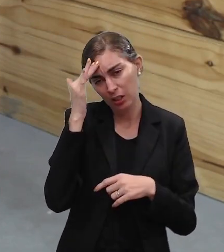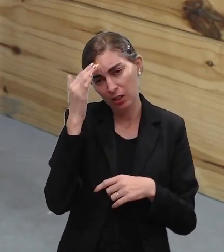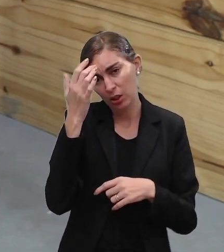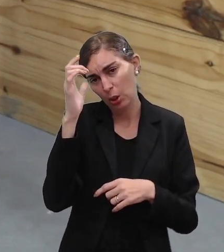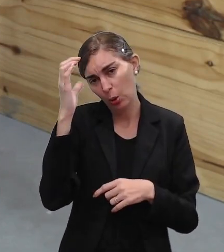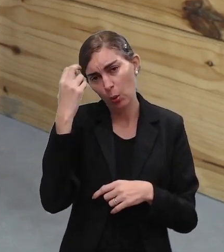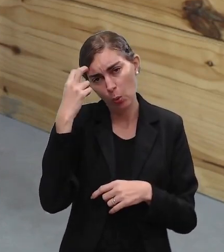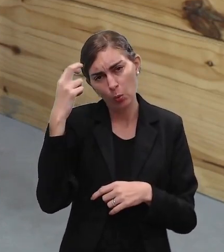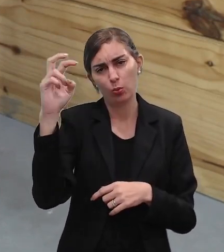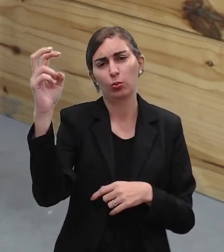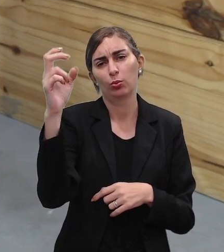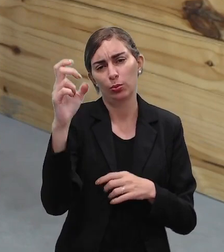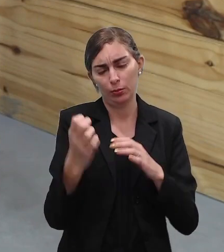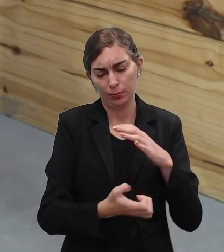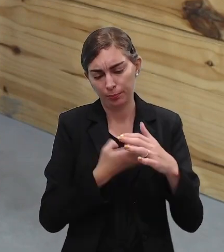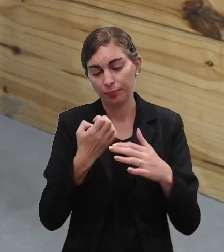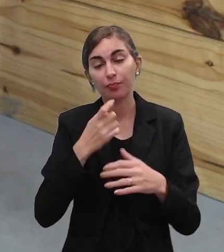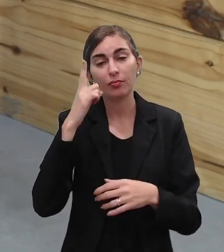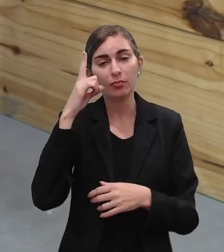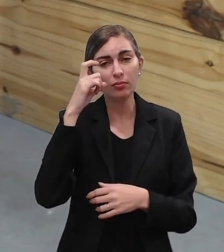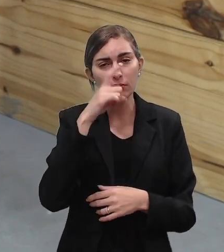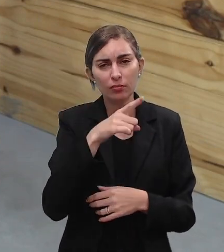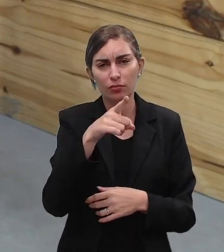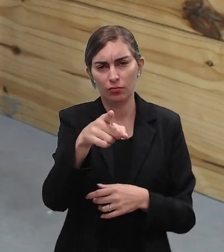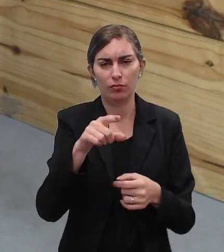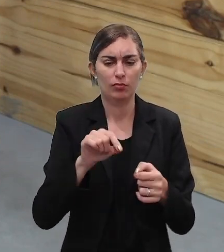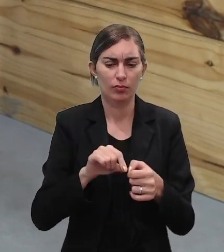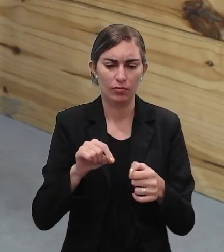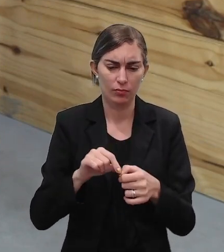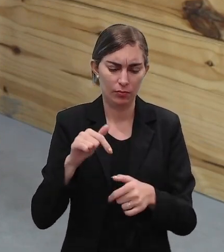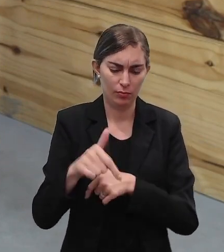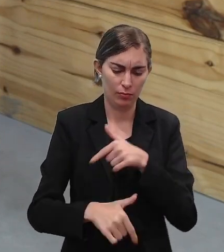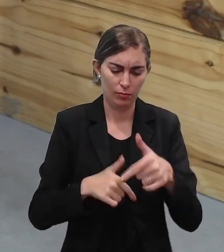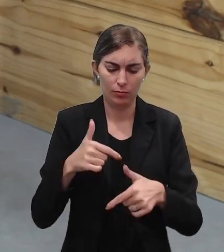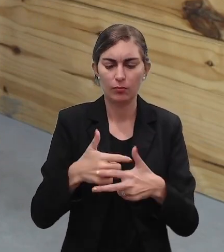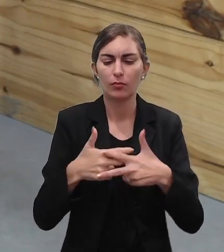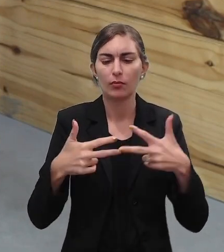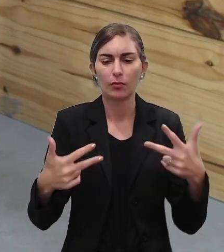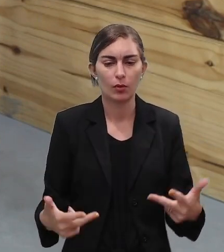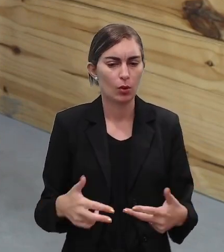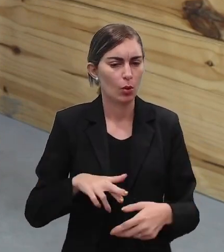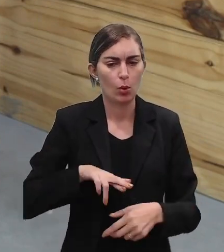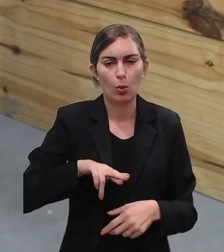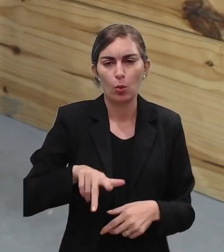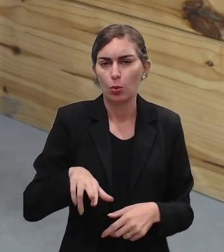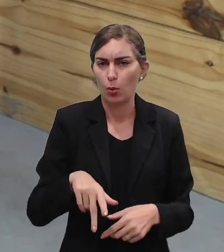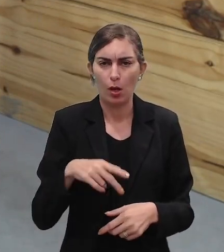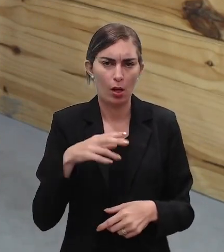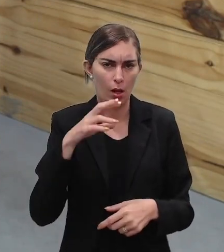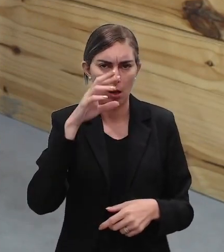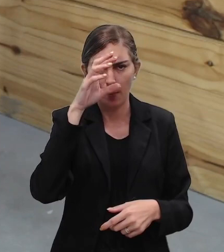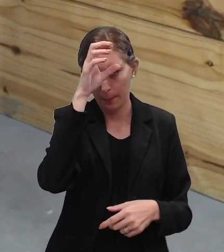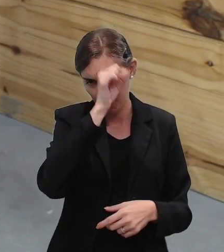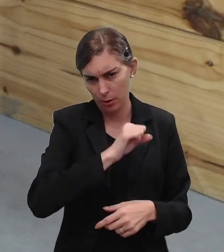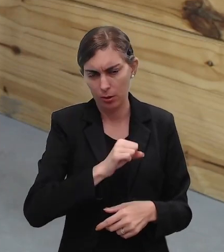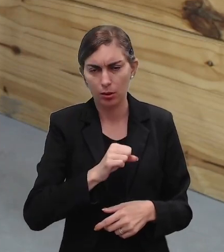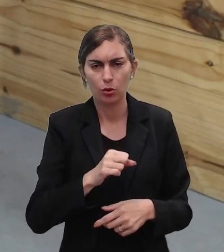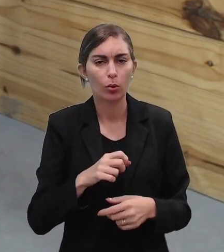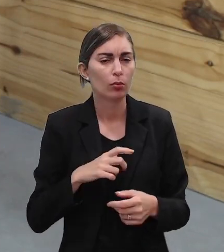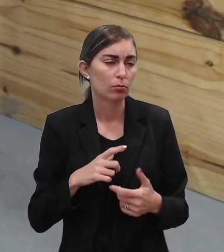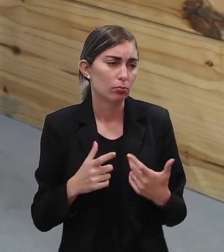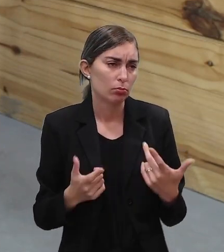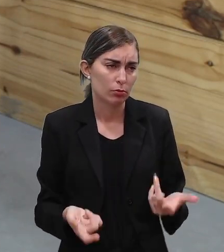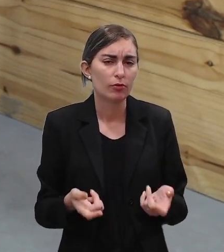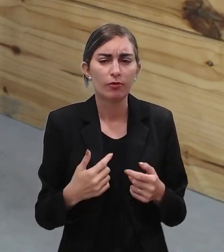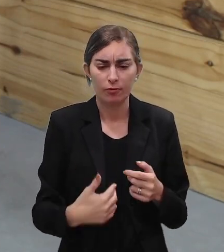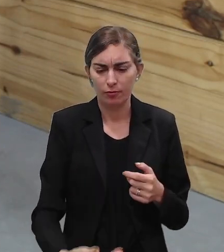desta empresa, dificilmente você vai fazer um trabalho de qualidade. Não que isso não seja aprendido, pelo contrário, isso